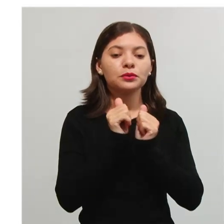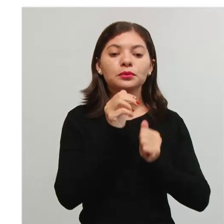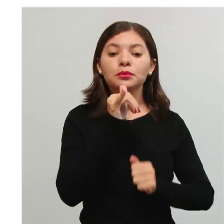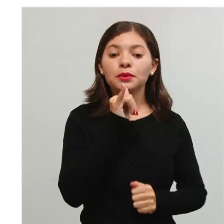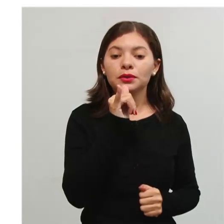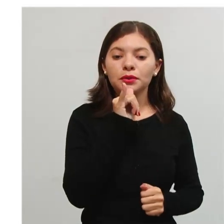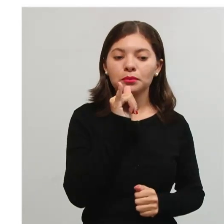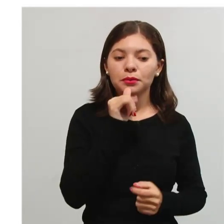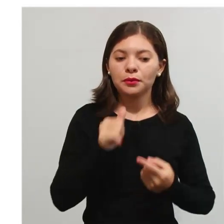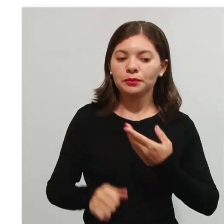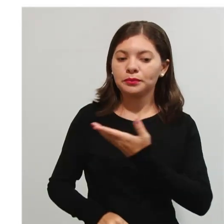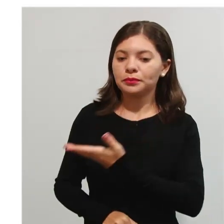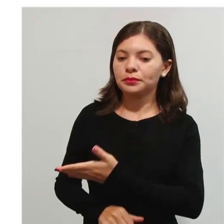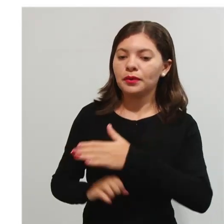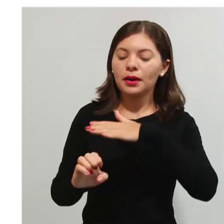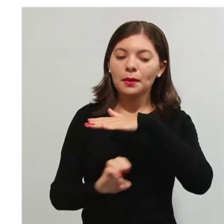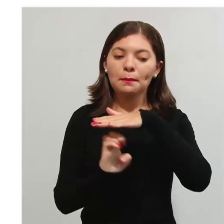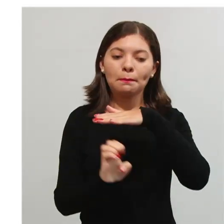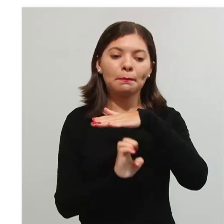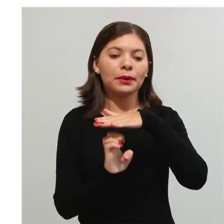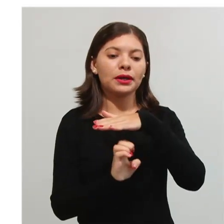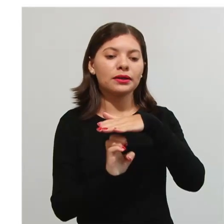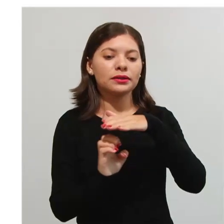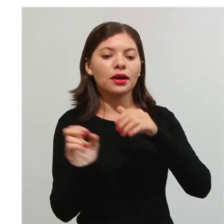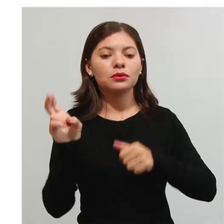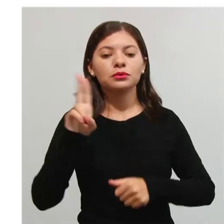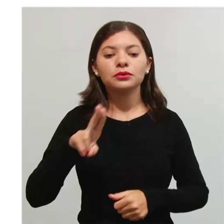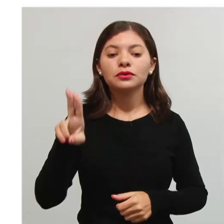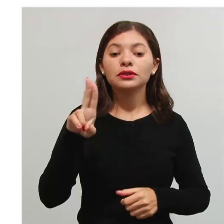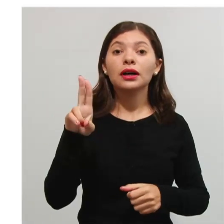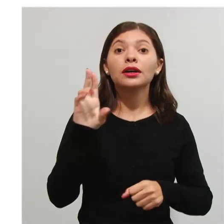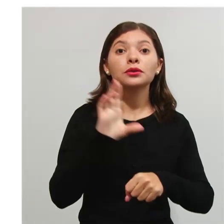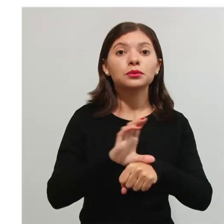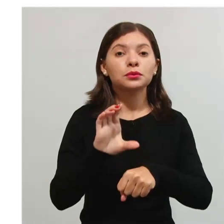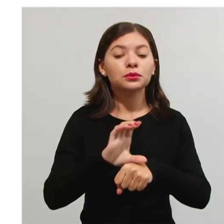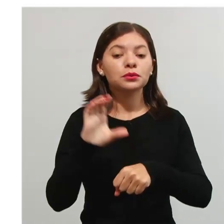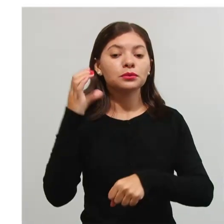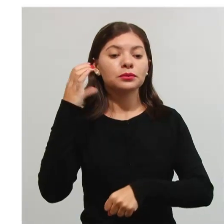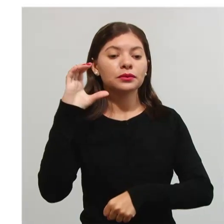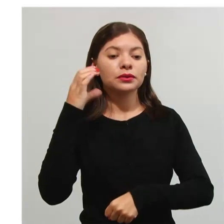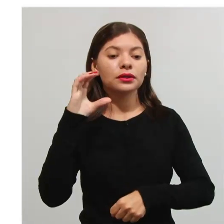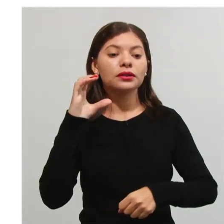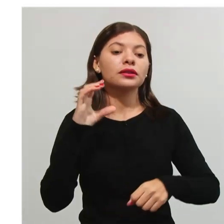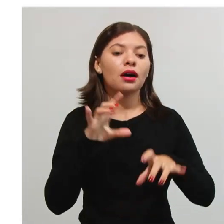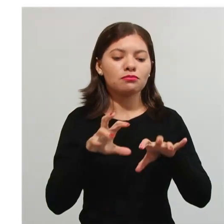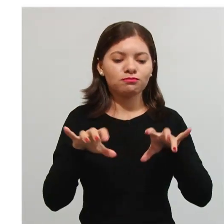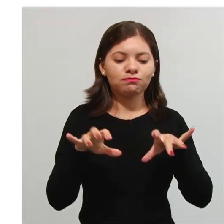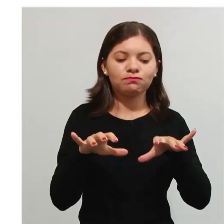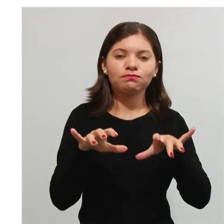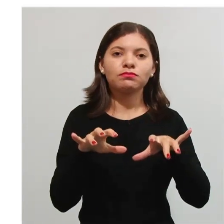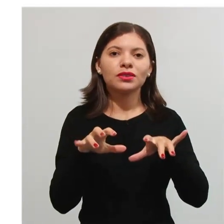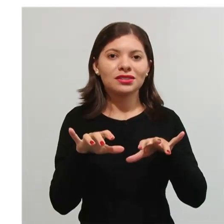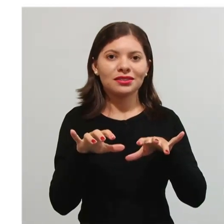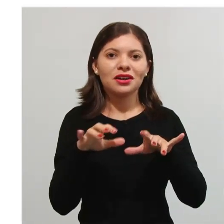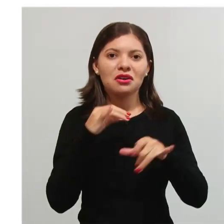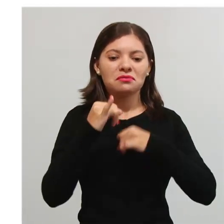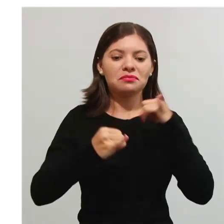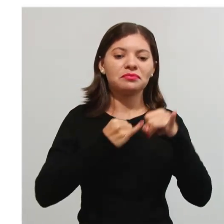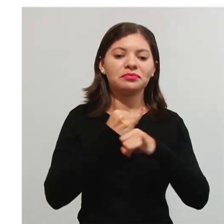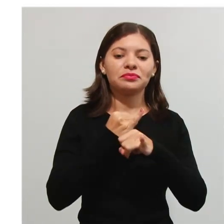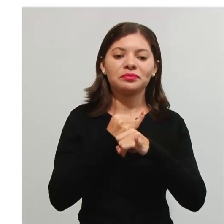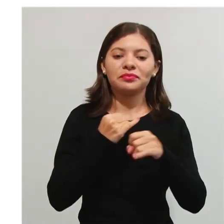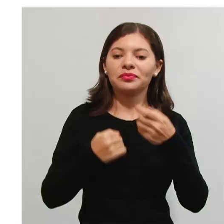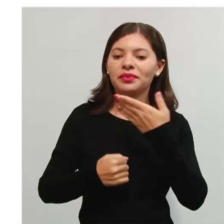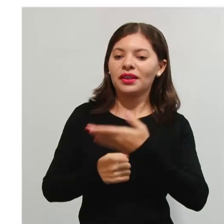a incubadoras de empresas, a universidades, cursos de ciências da computação e informática, que esse